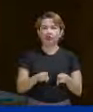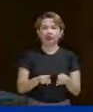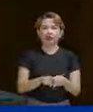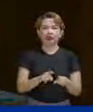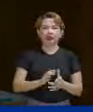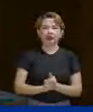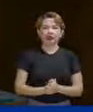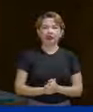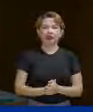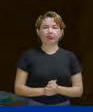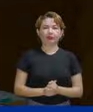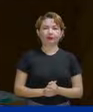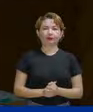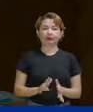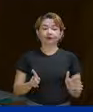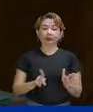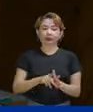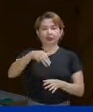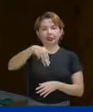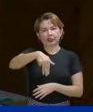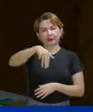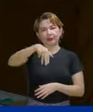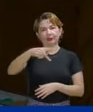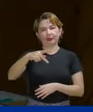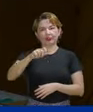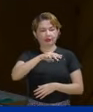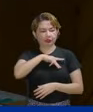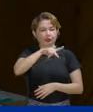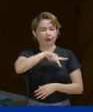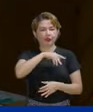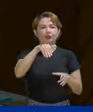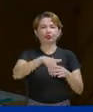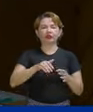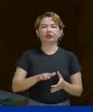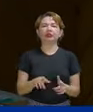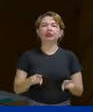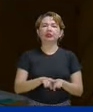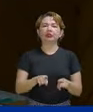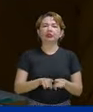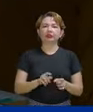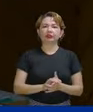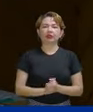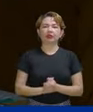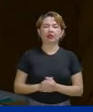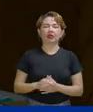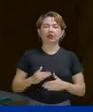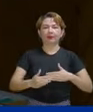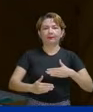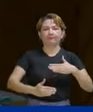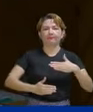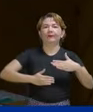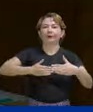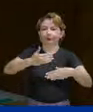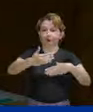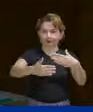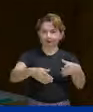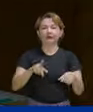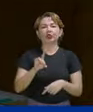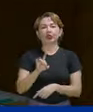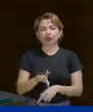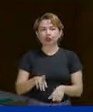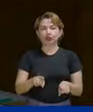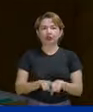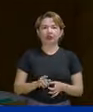as questões levantadas pelo MPE, e que os embargos de declaração possuem caráter procrastinatório, buscando